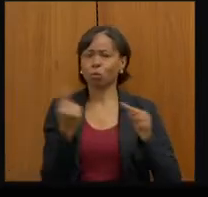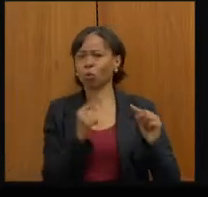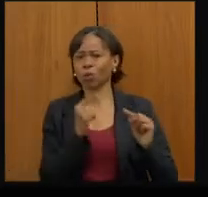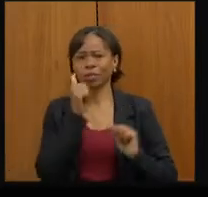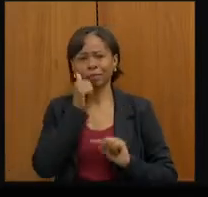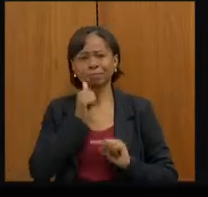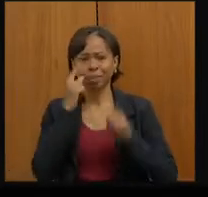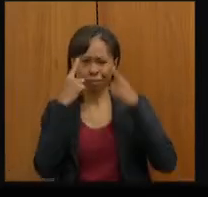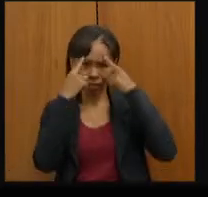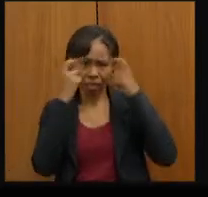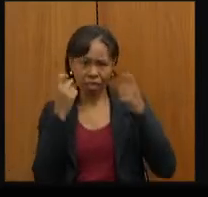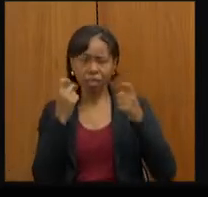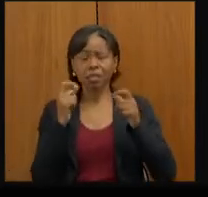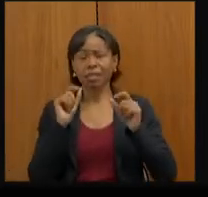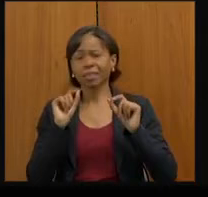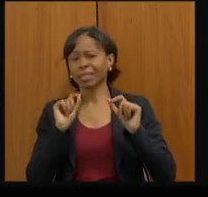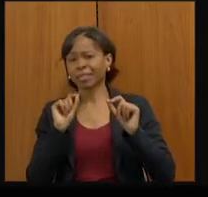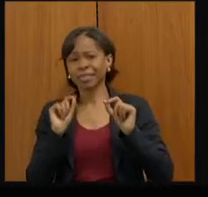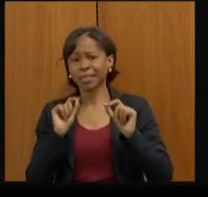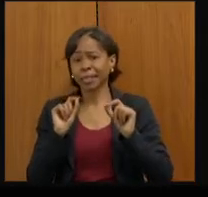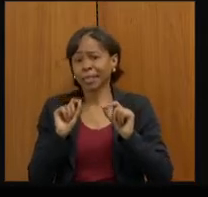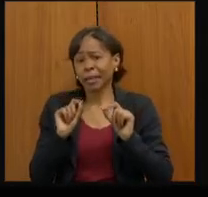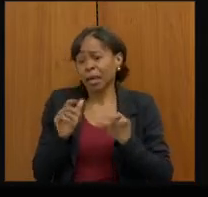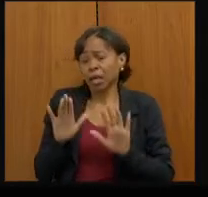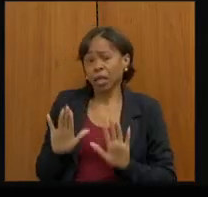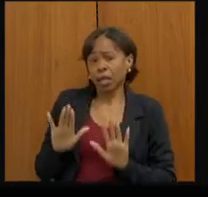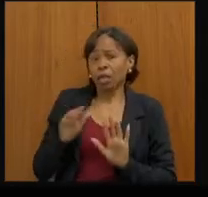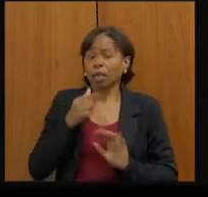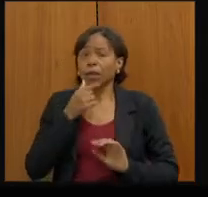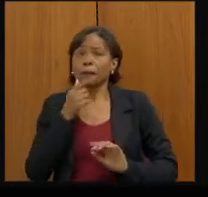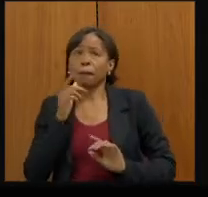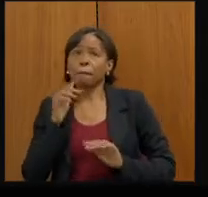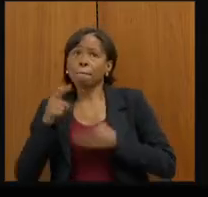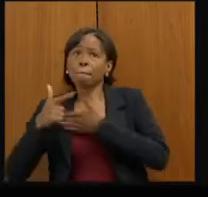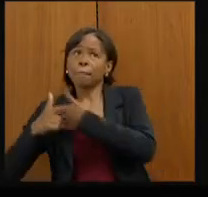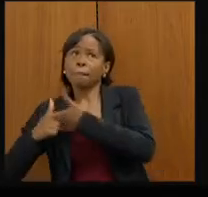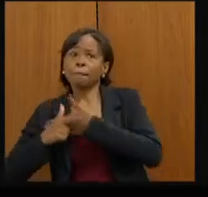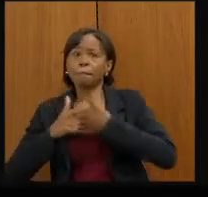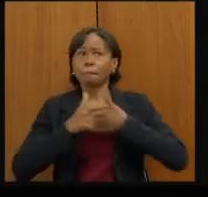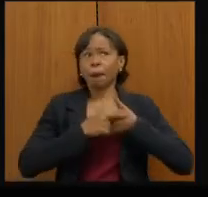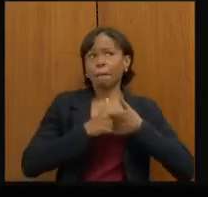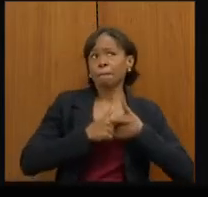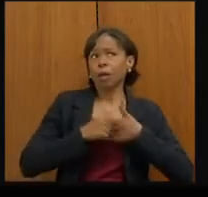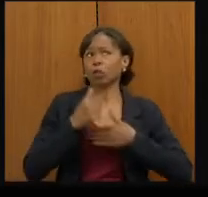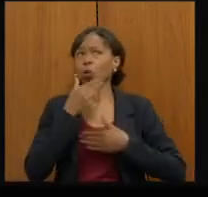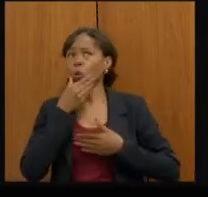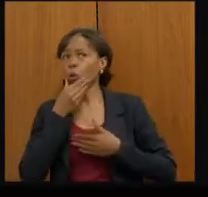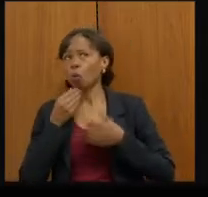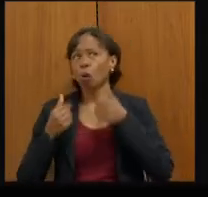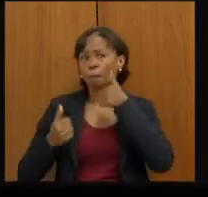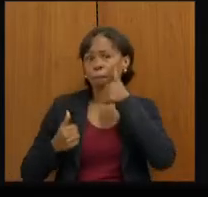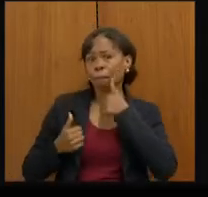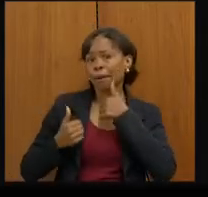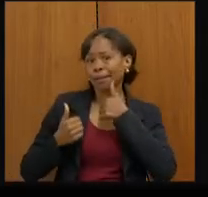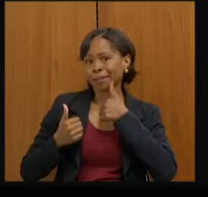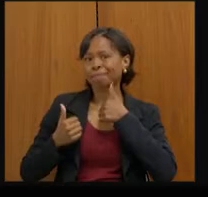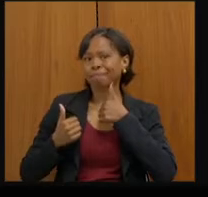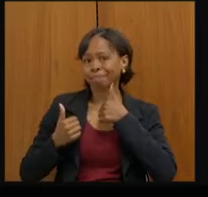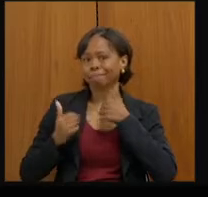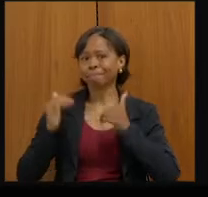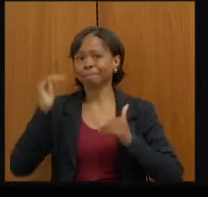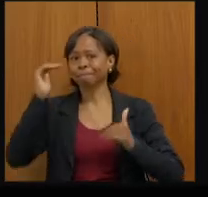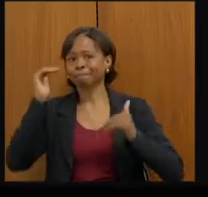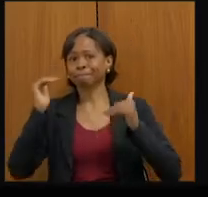homens e os papéis estabelecidos para homens e mulheres nos impões o enorme desafio